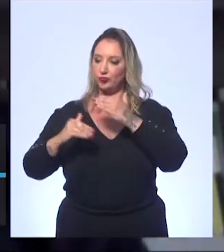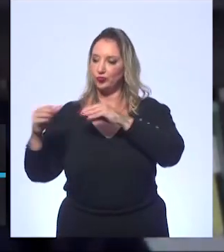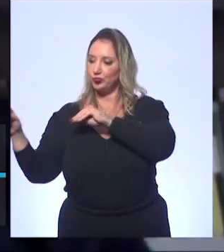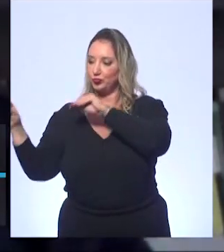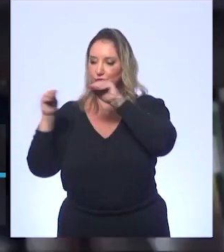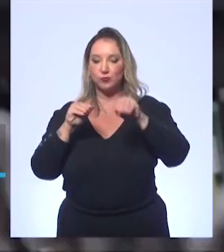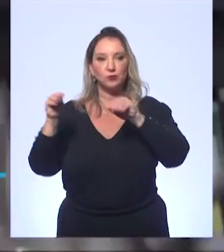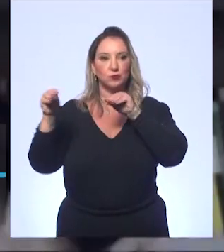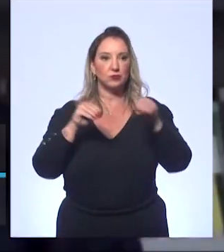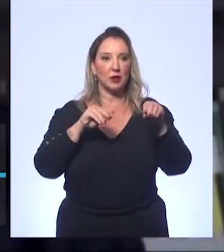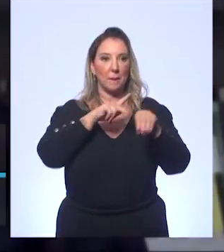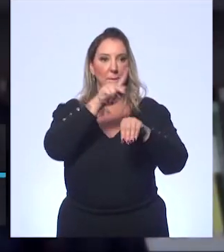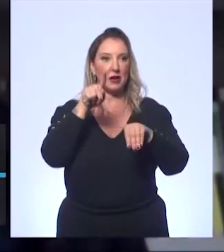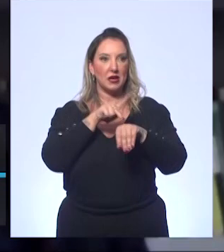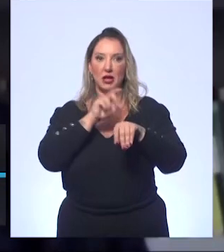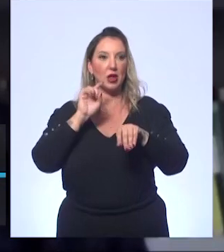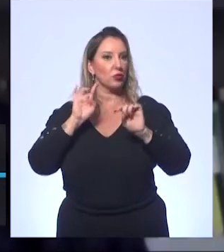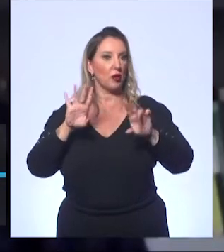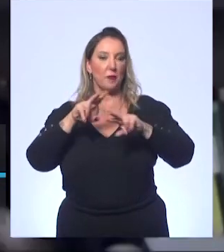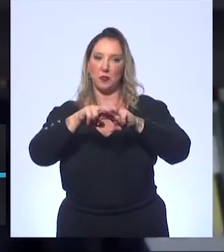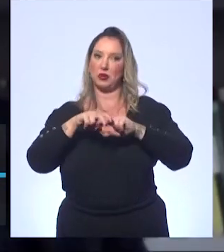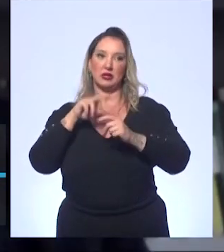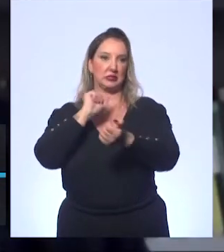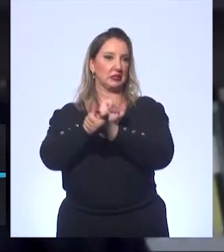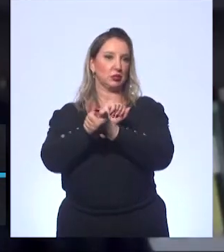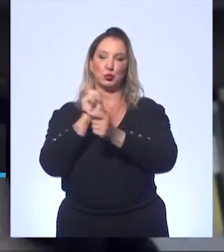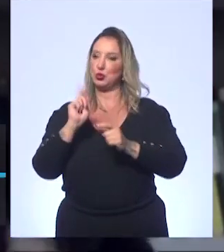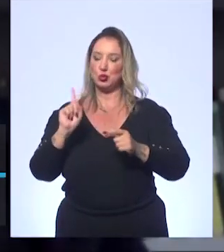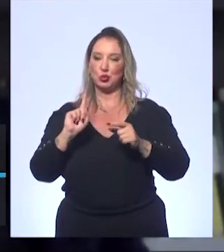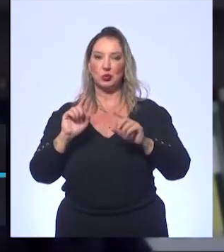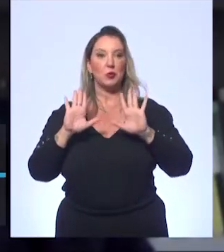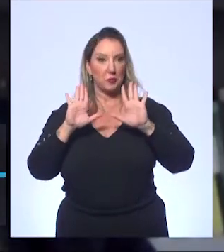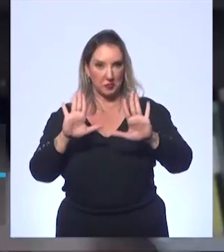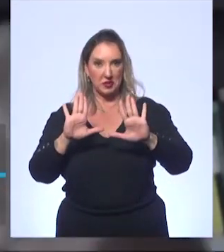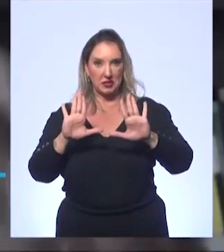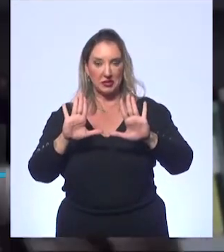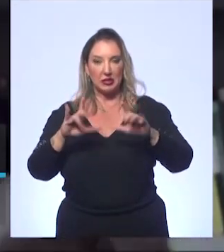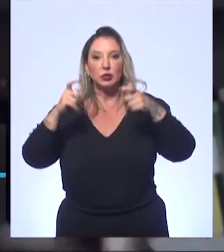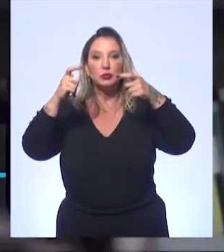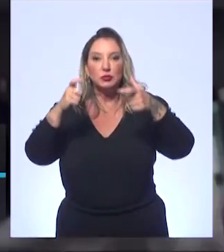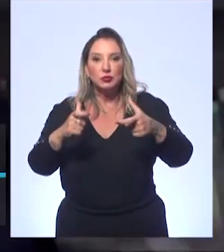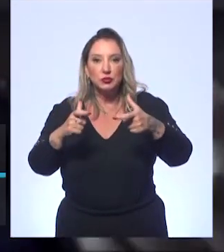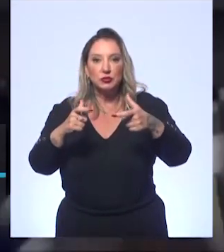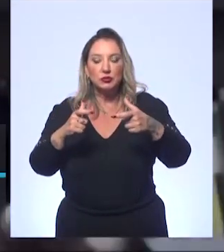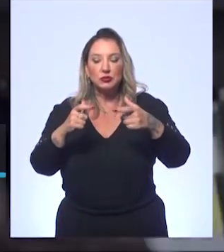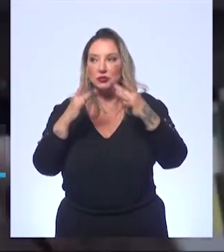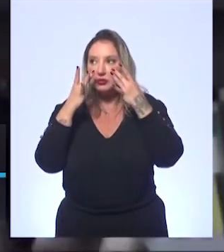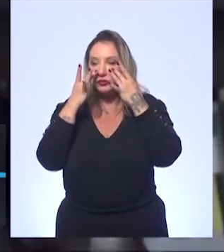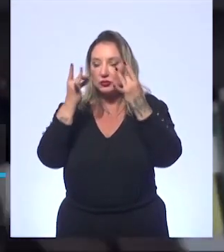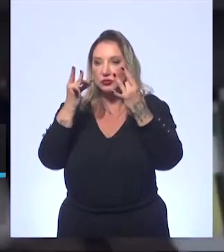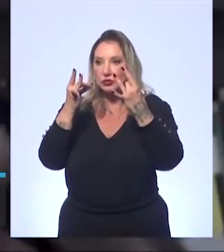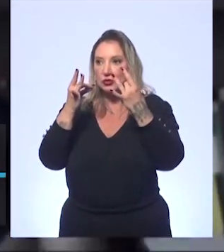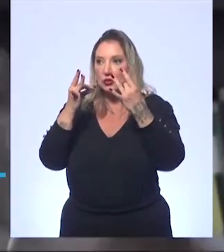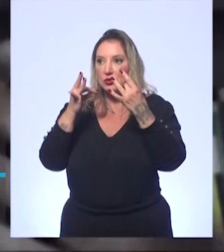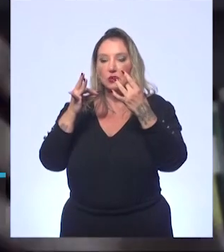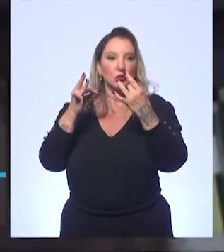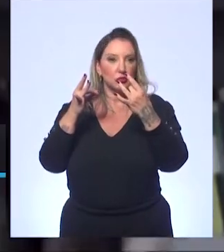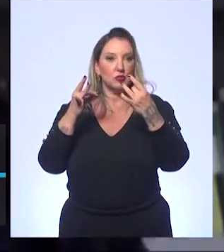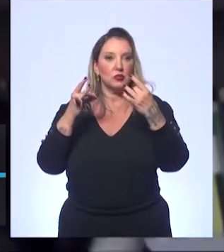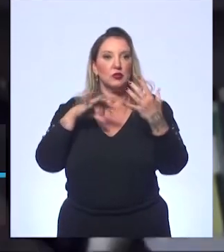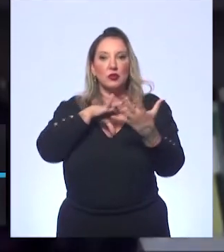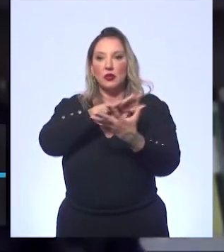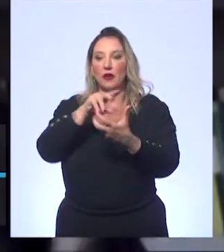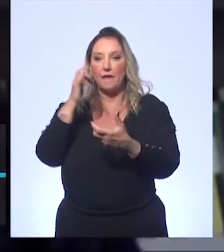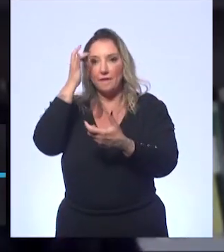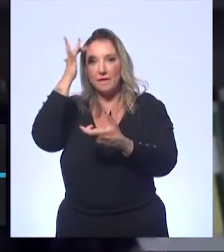migratório não é mais pela escravização, não é pela escravidão, mas sim é um lugar que chama atenção ao mundo como um lugar